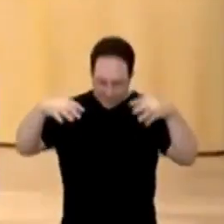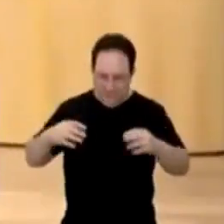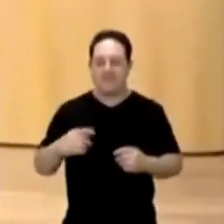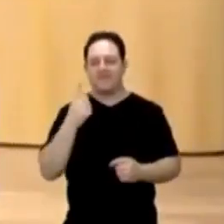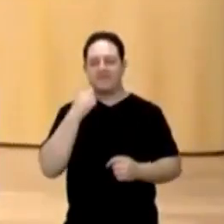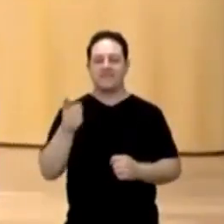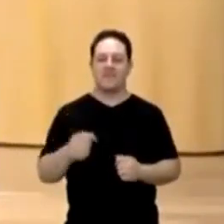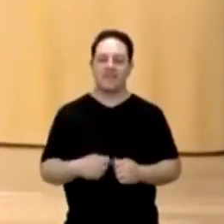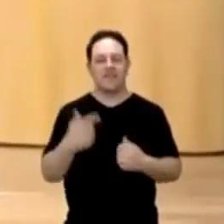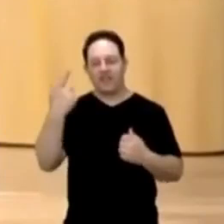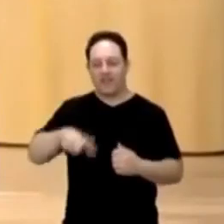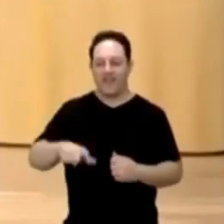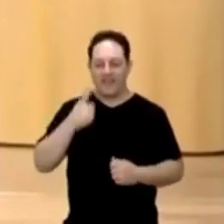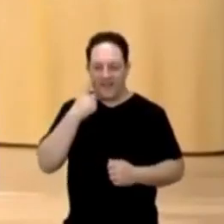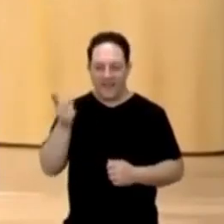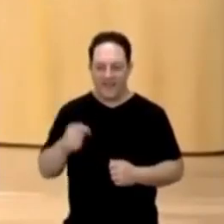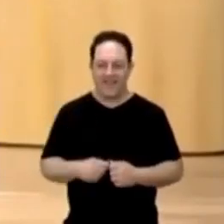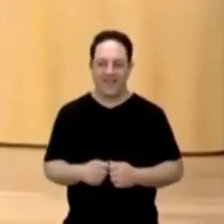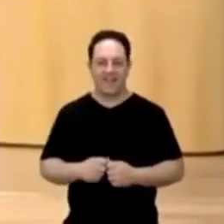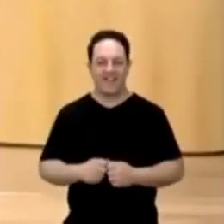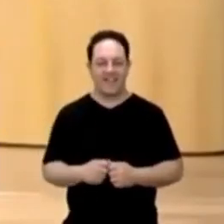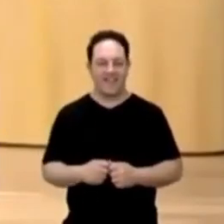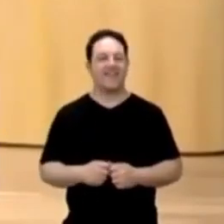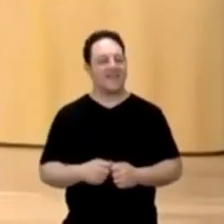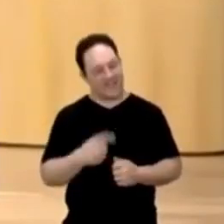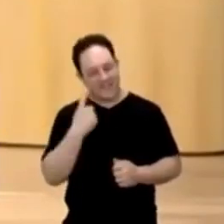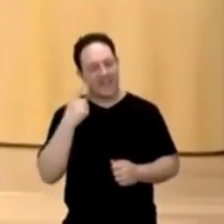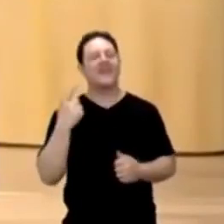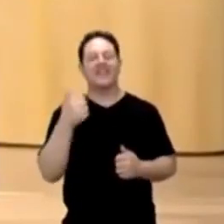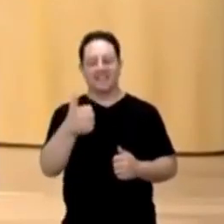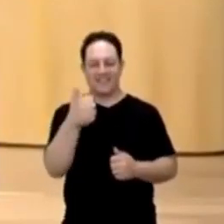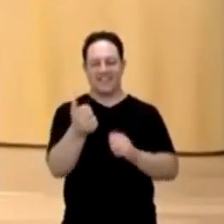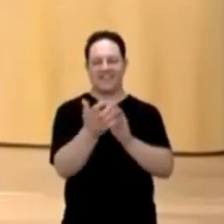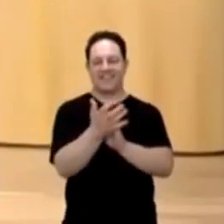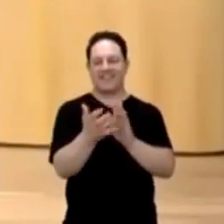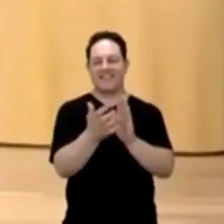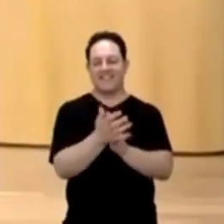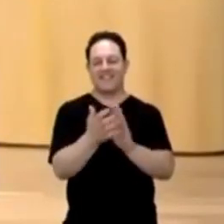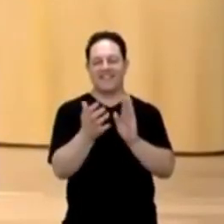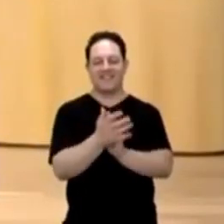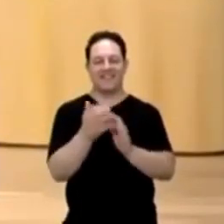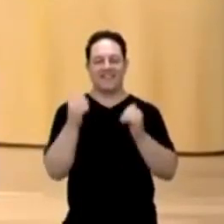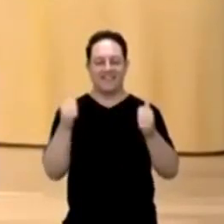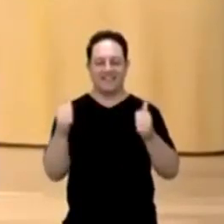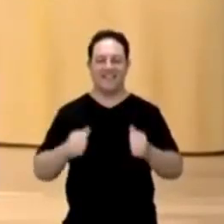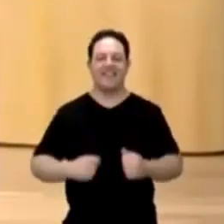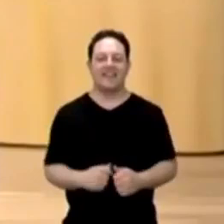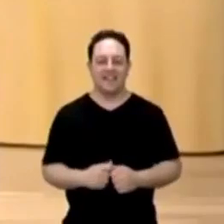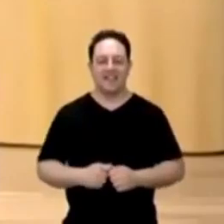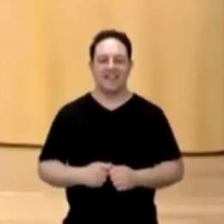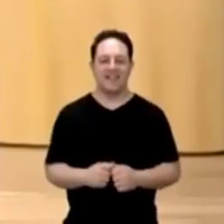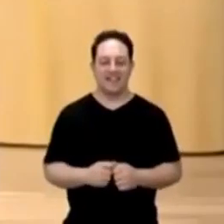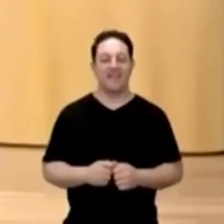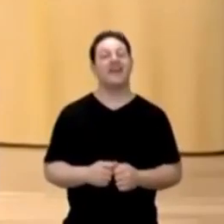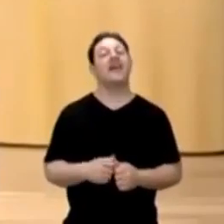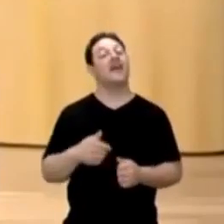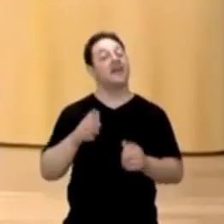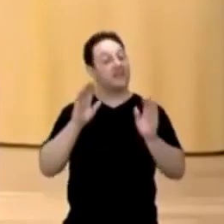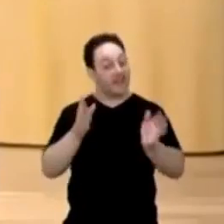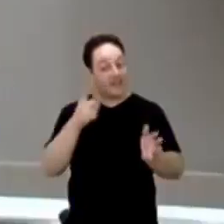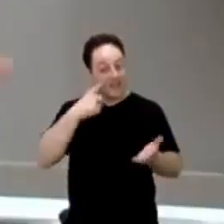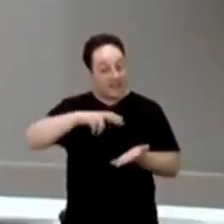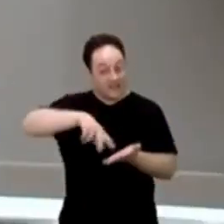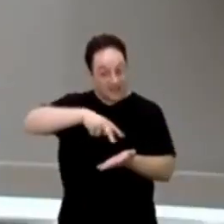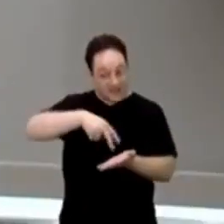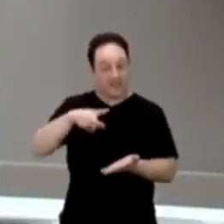Uou, uou, de uou, novo. Uou. Aí, não balança mais, não. Muito bem. Olha, muito bom. De um lado pro outro. Olha, já tem até uma